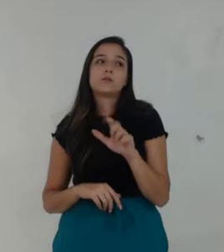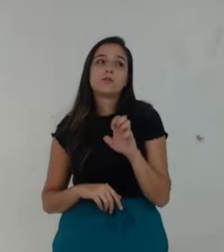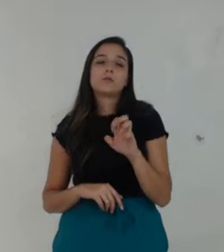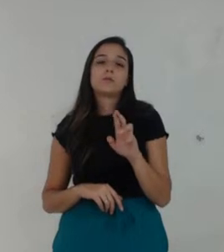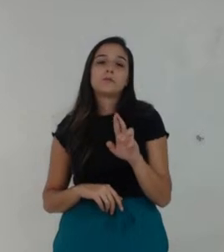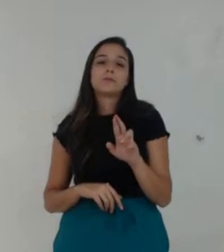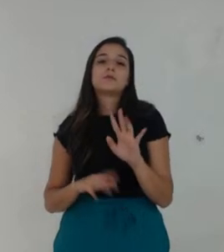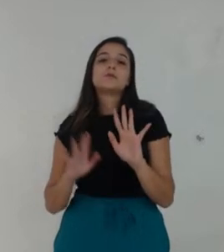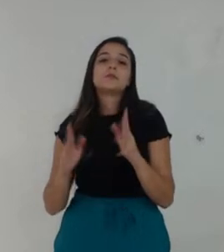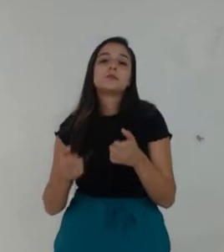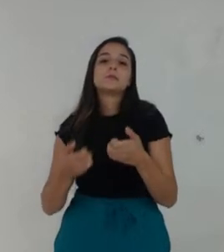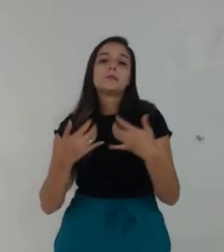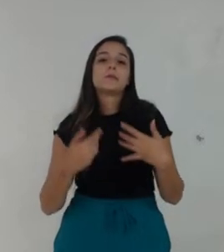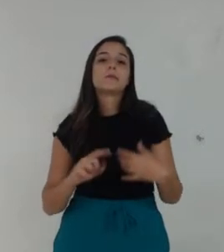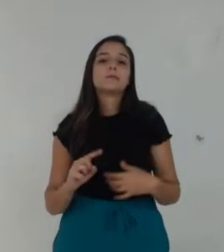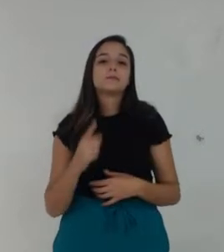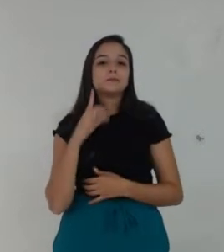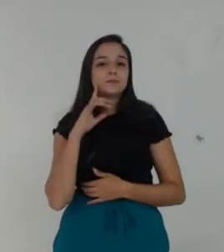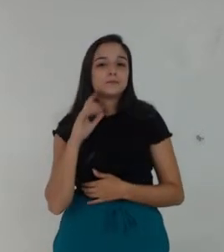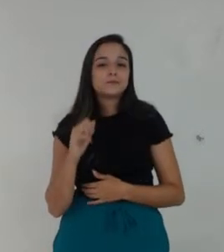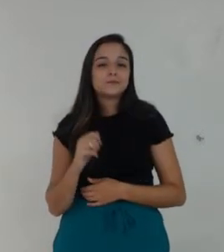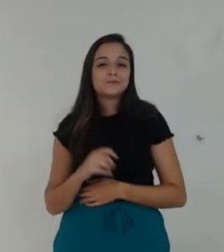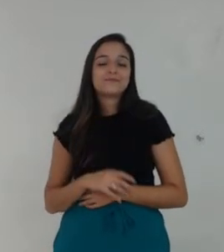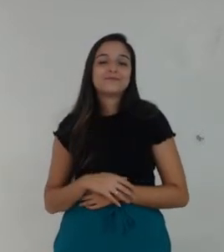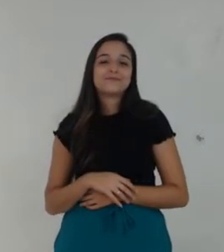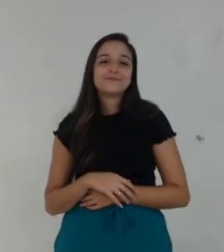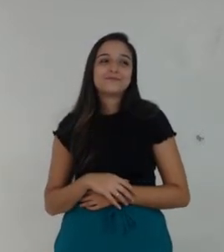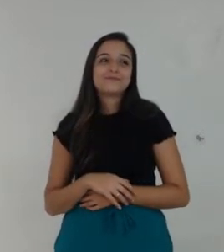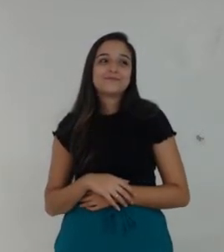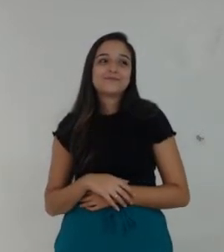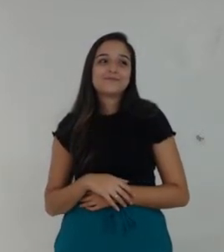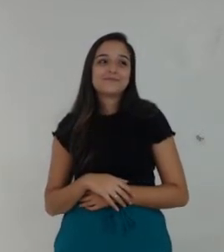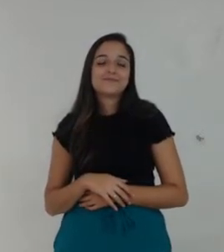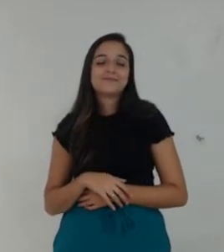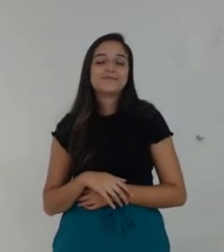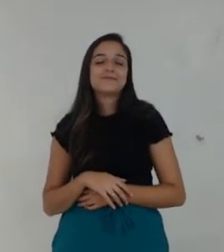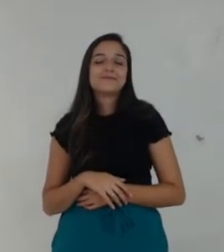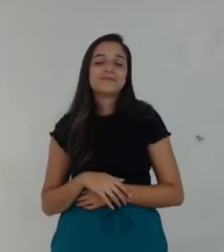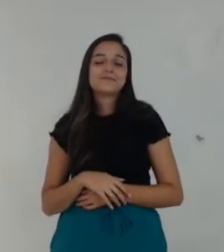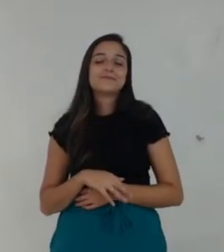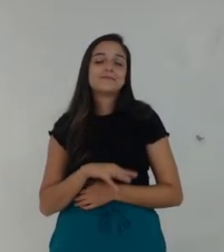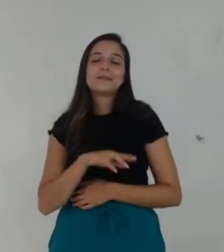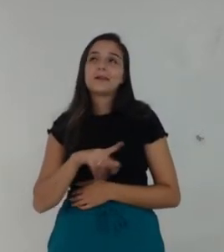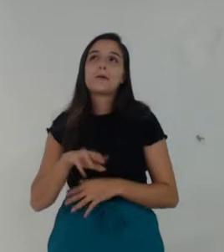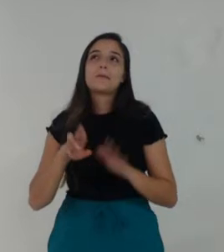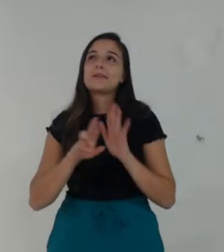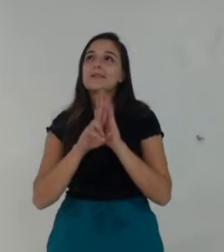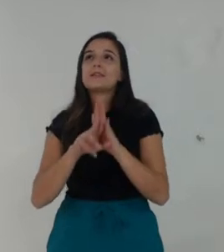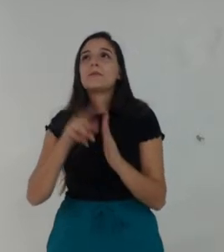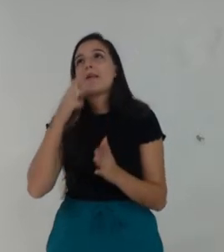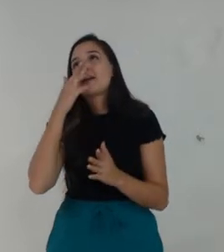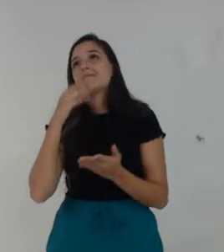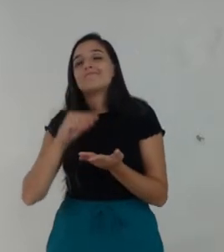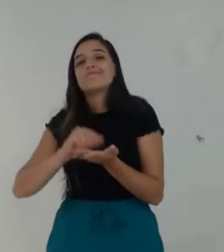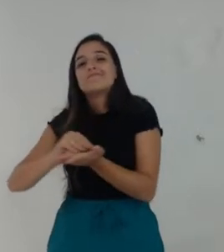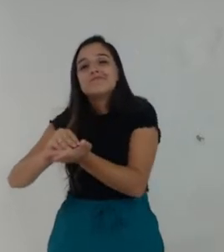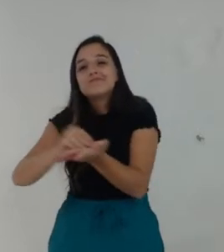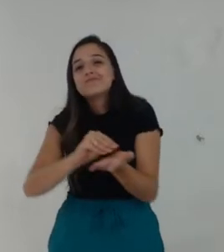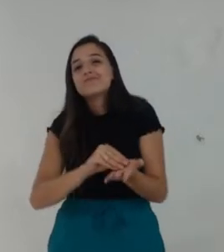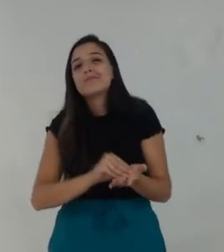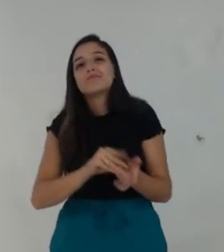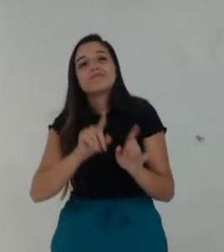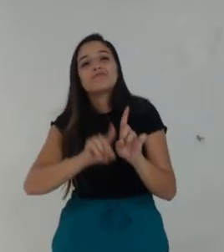primeiro dia, é super parcial, né, não é assim, não é representativo, não tem significância estatística em relação